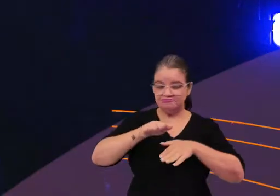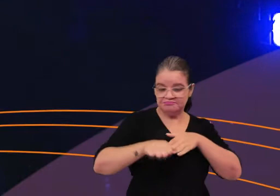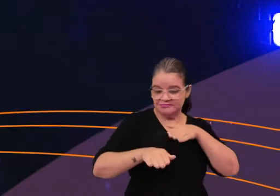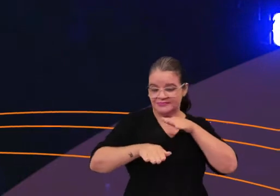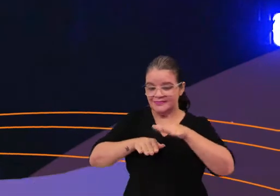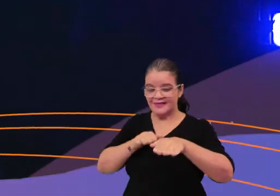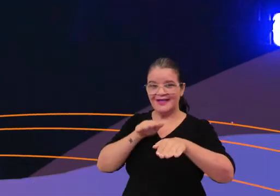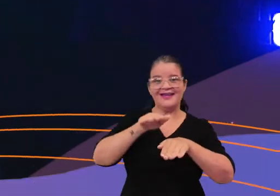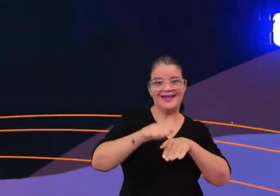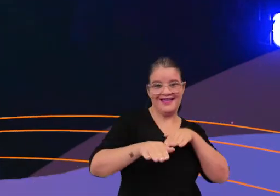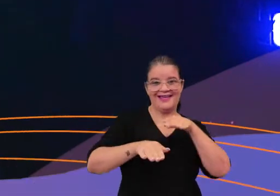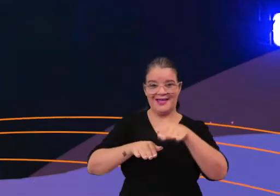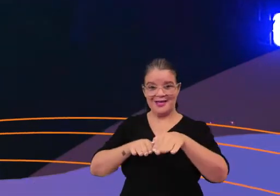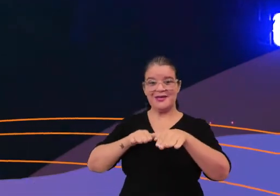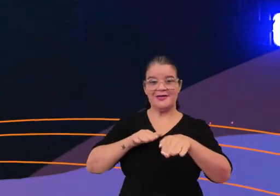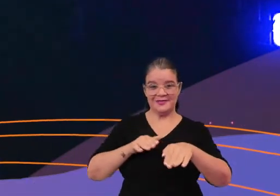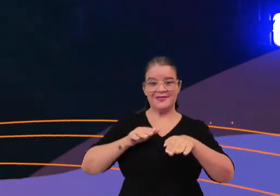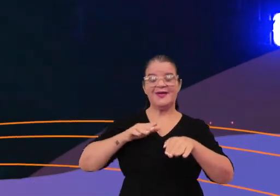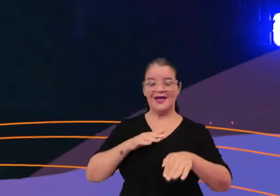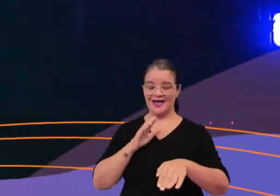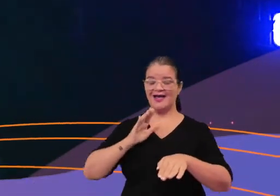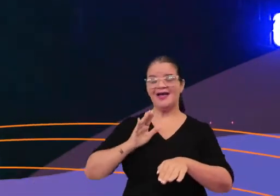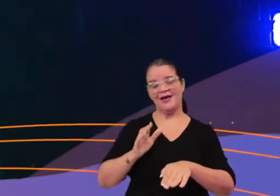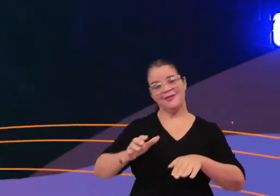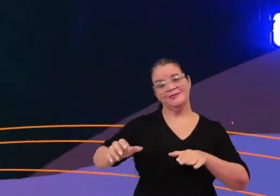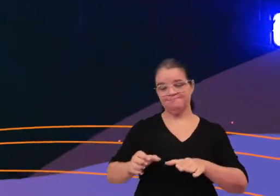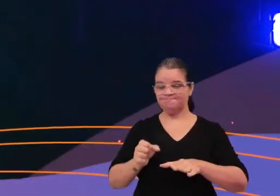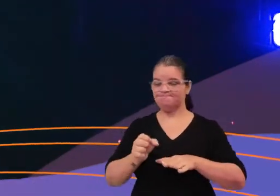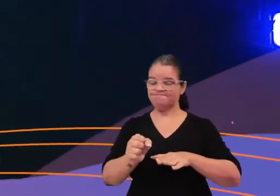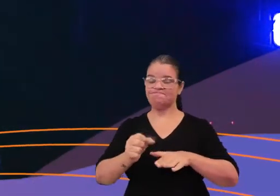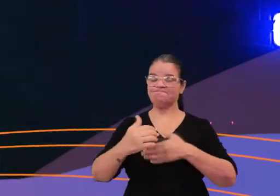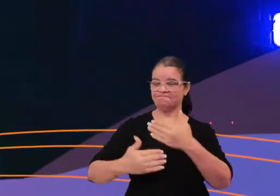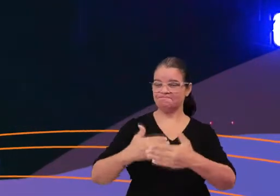De passo a passo eu passo a marchar.